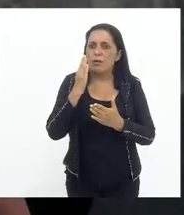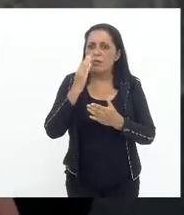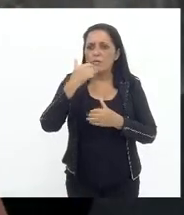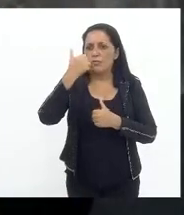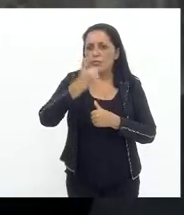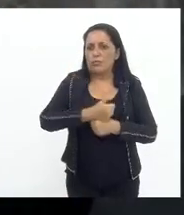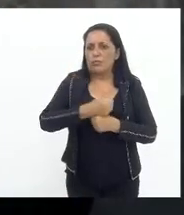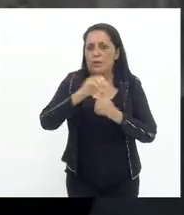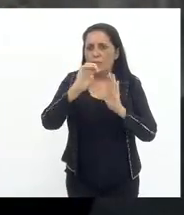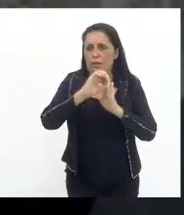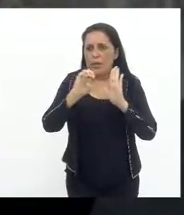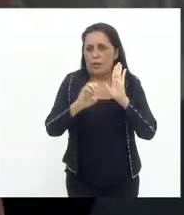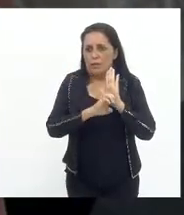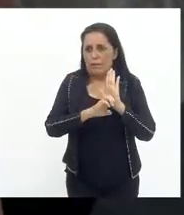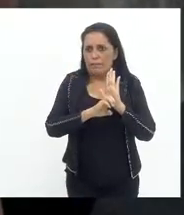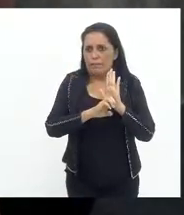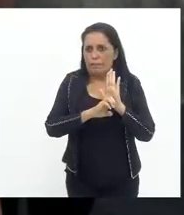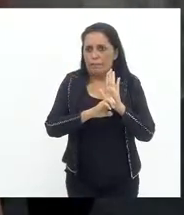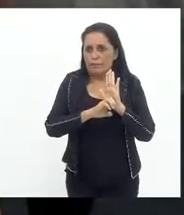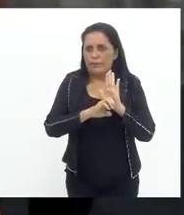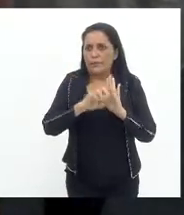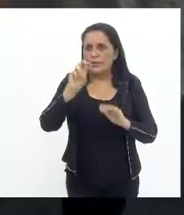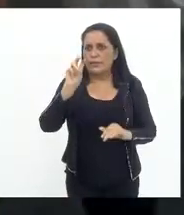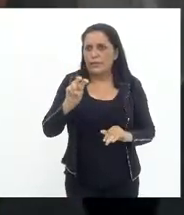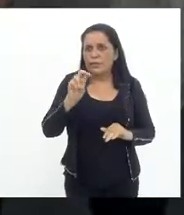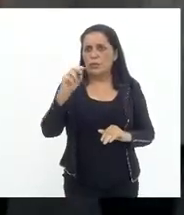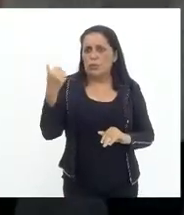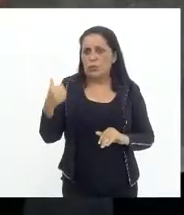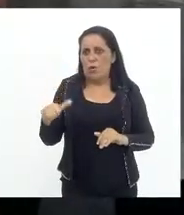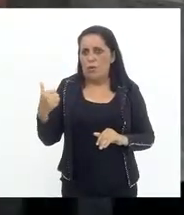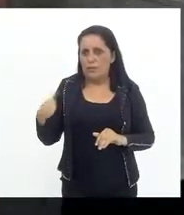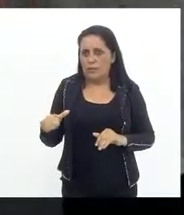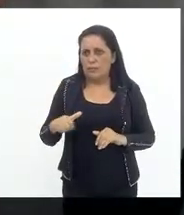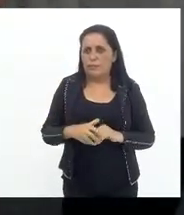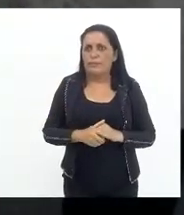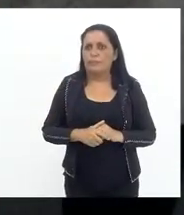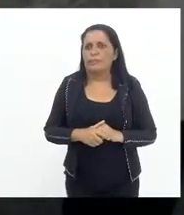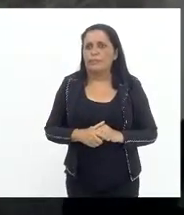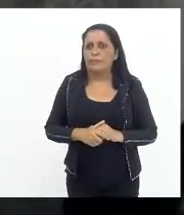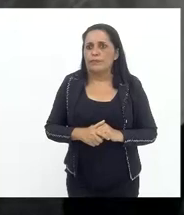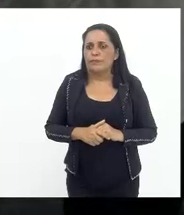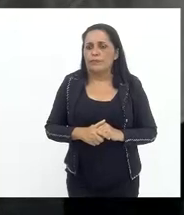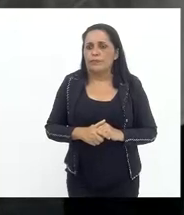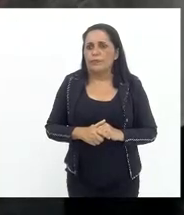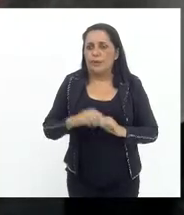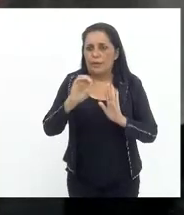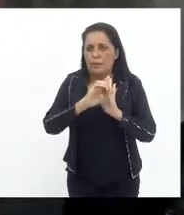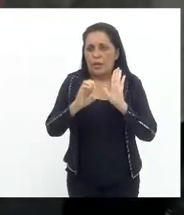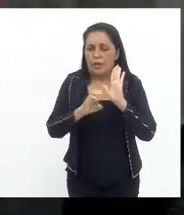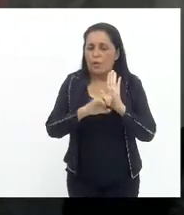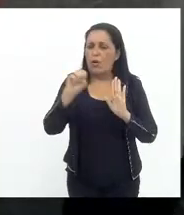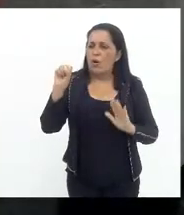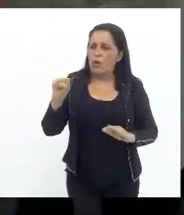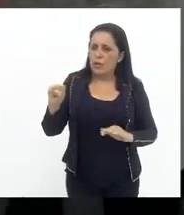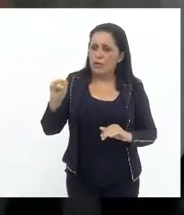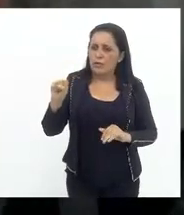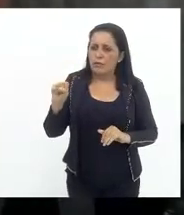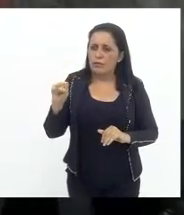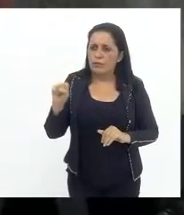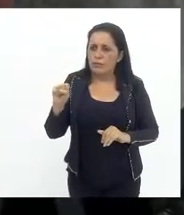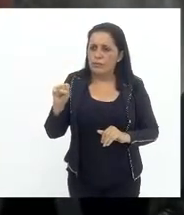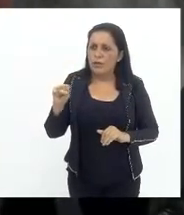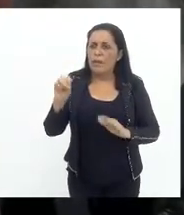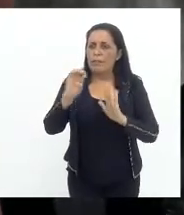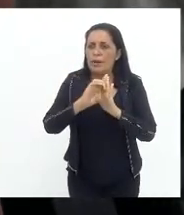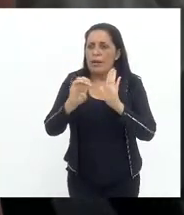subemenda das emendas 5 e 11. Da emenda 8,